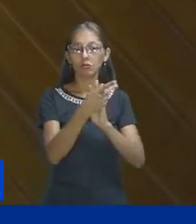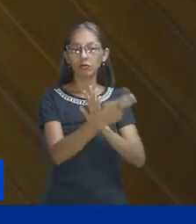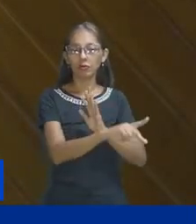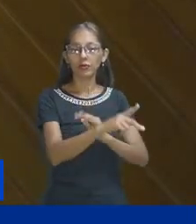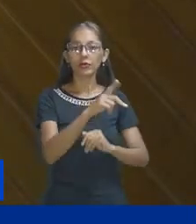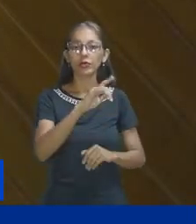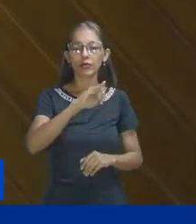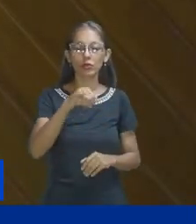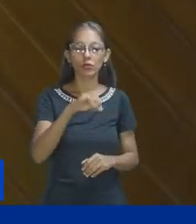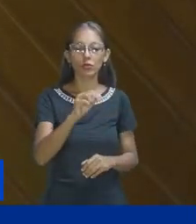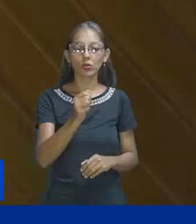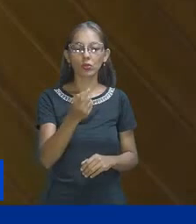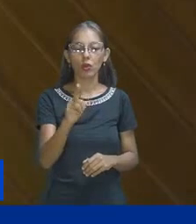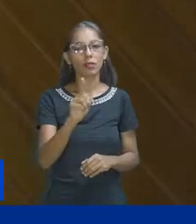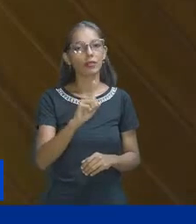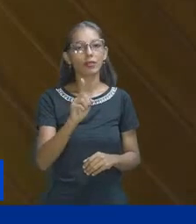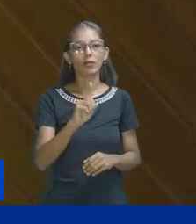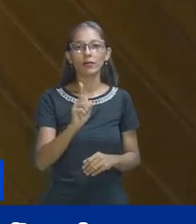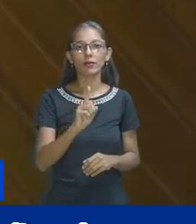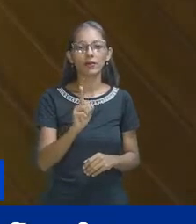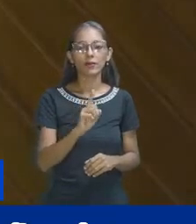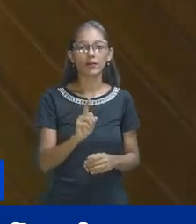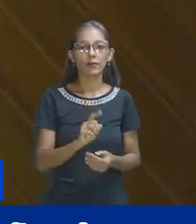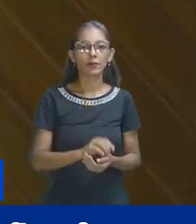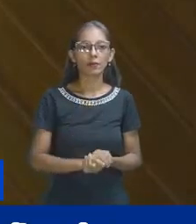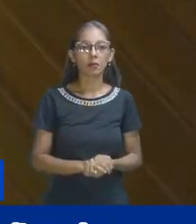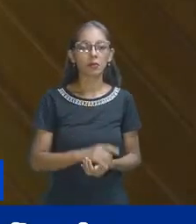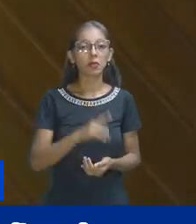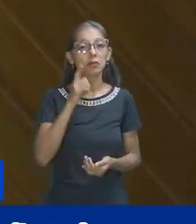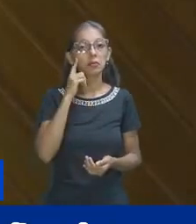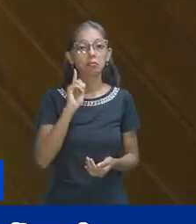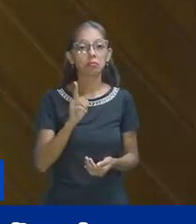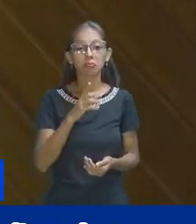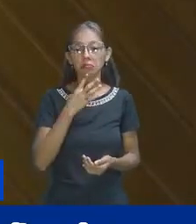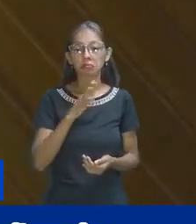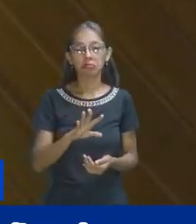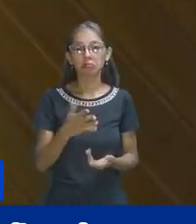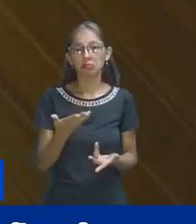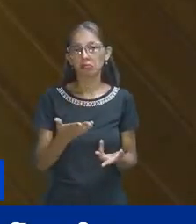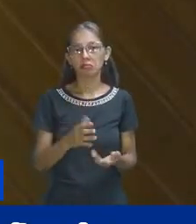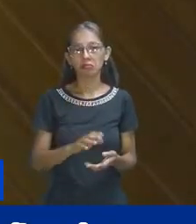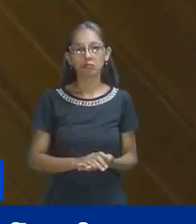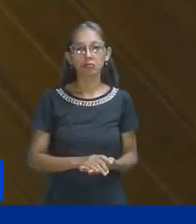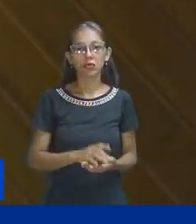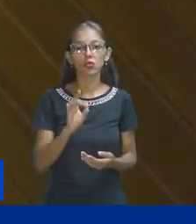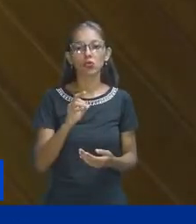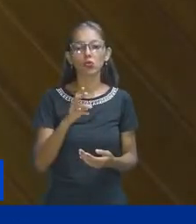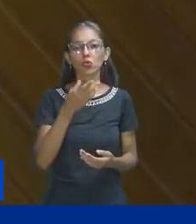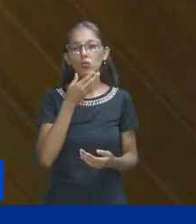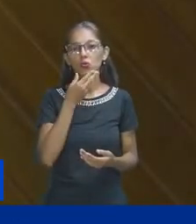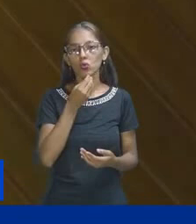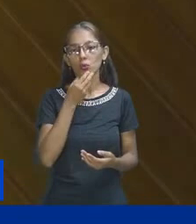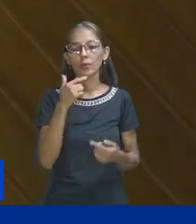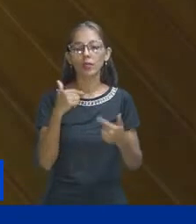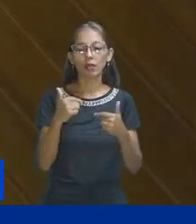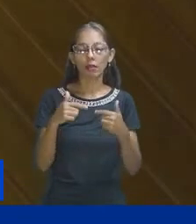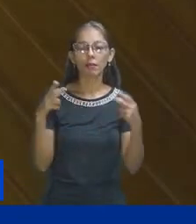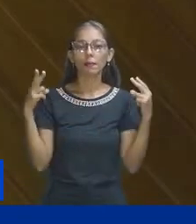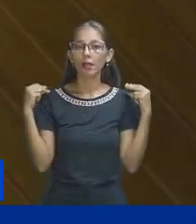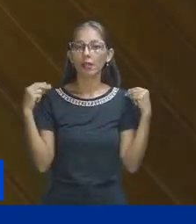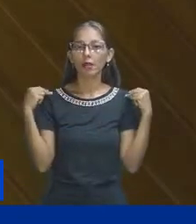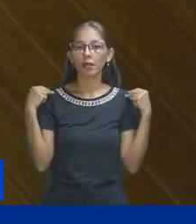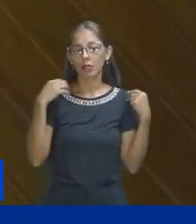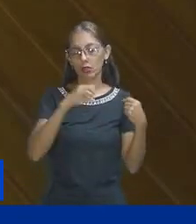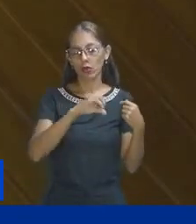nada. Na verdade, ele sequer sabia que isso estava em seu veículo, porque, como motorista, ele não fica fiscalizando o material